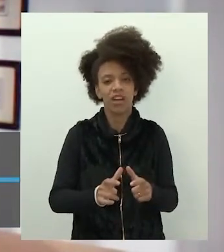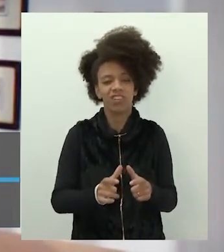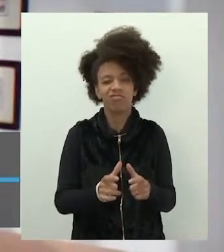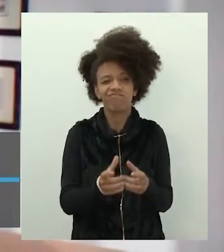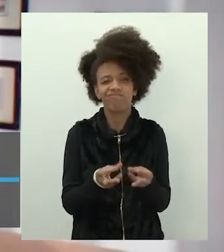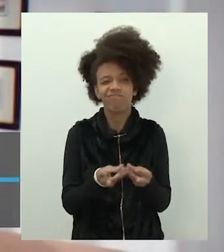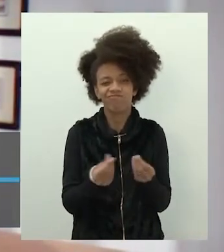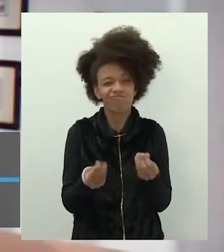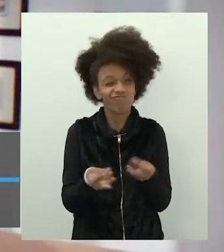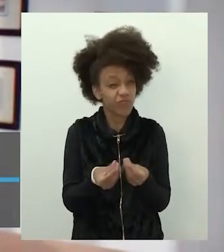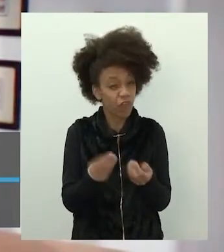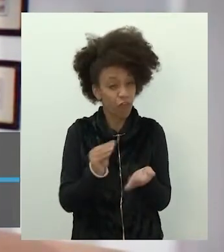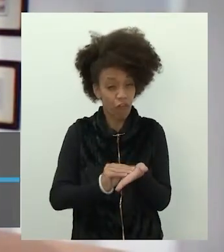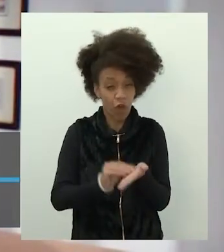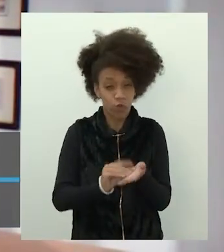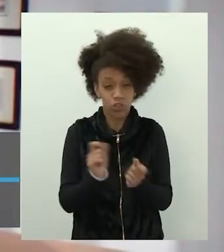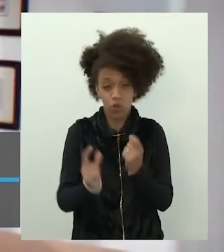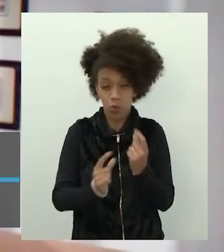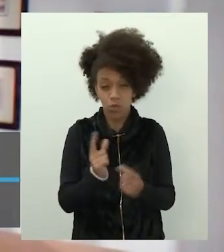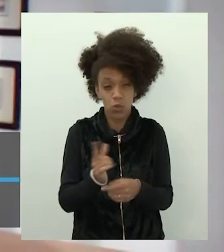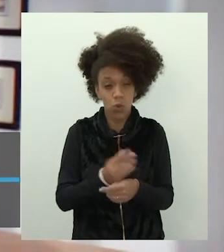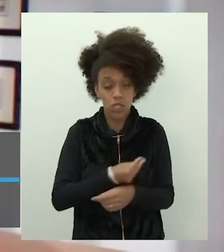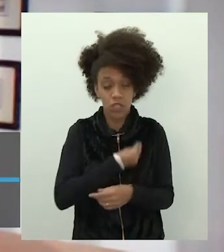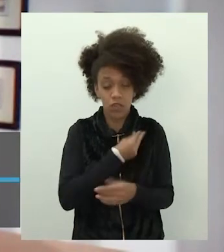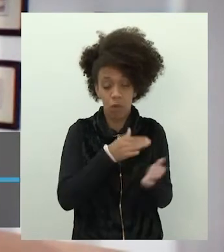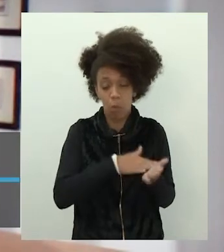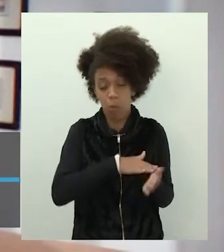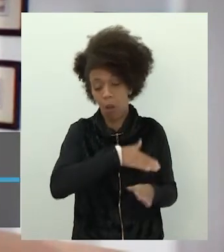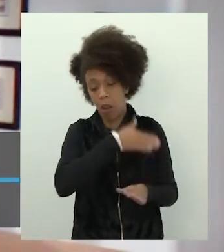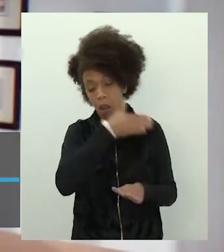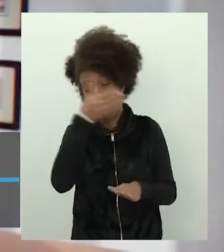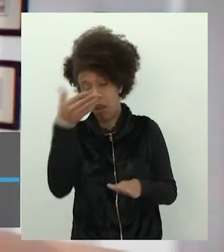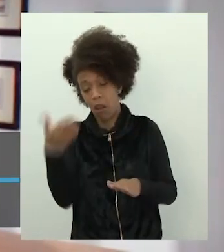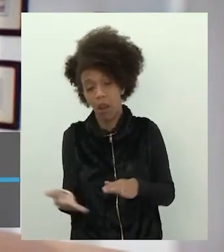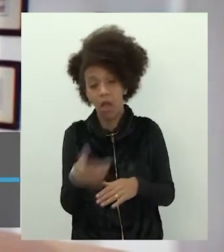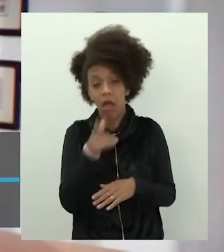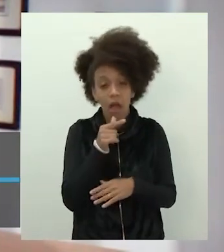insalubre, viveu durante muitos anos